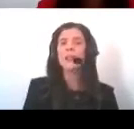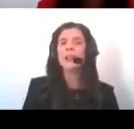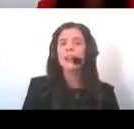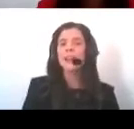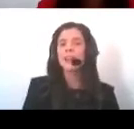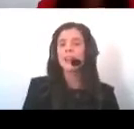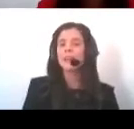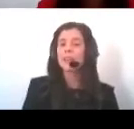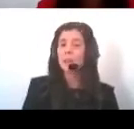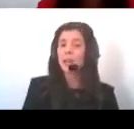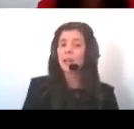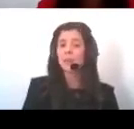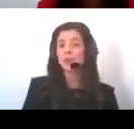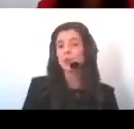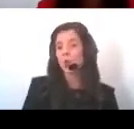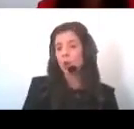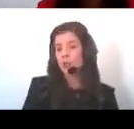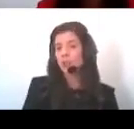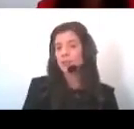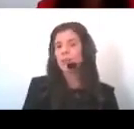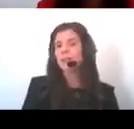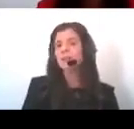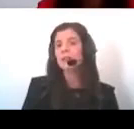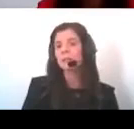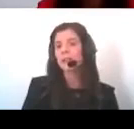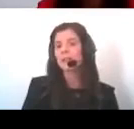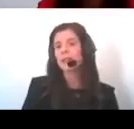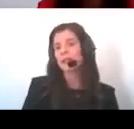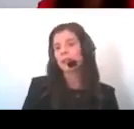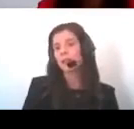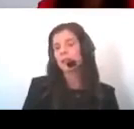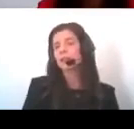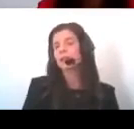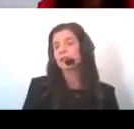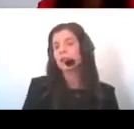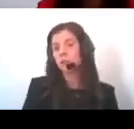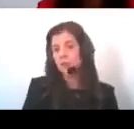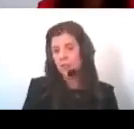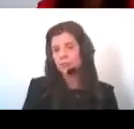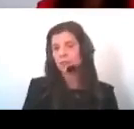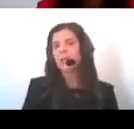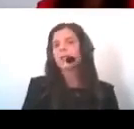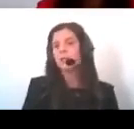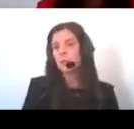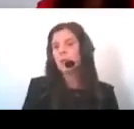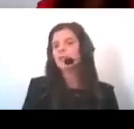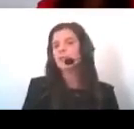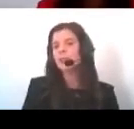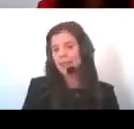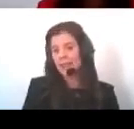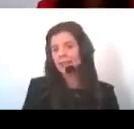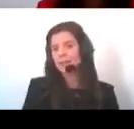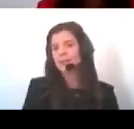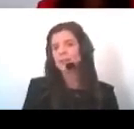né? Trabalha a parte odontológica, tanto o atendimento odontológico fixo, que normalmente estão